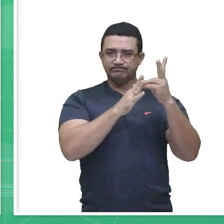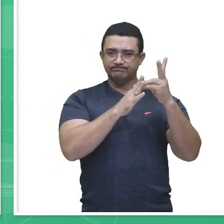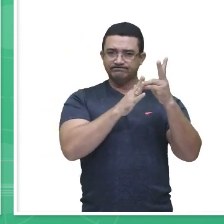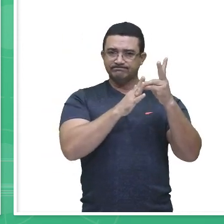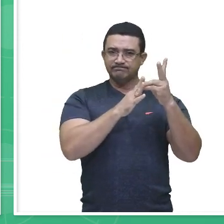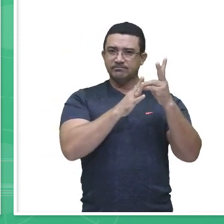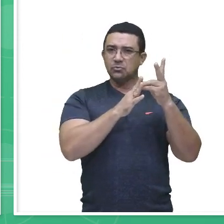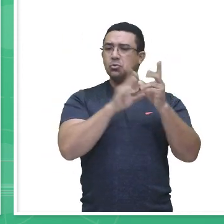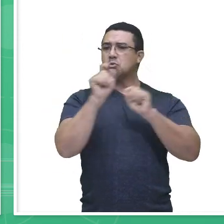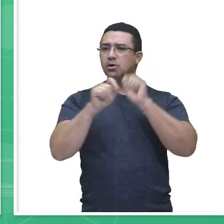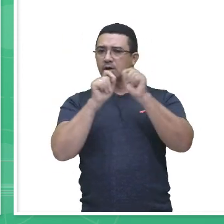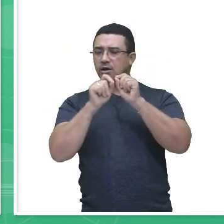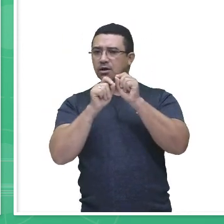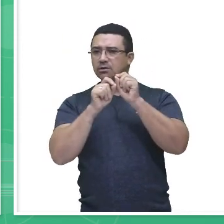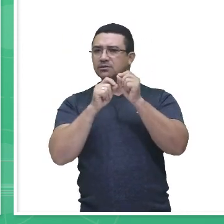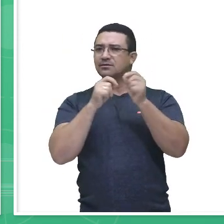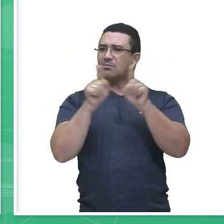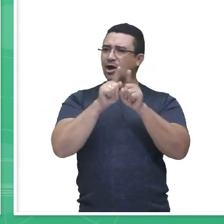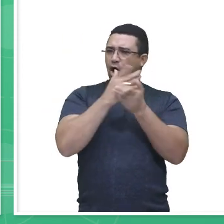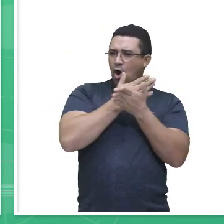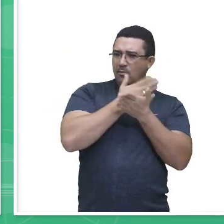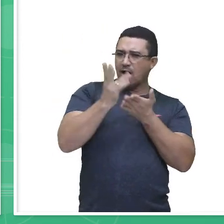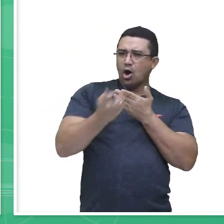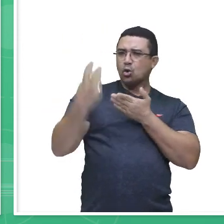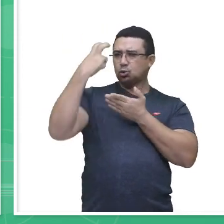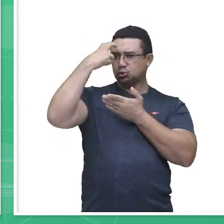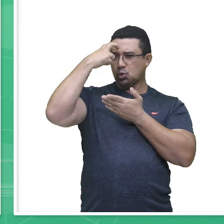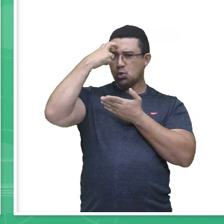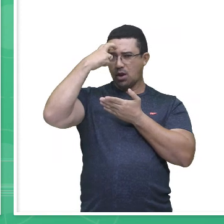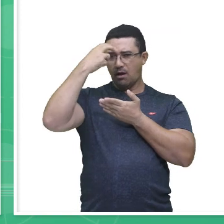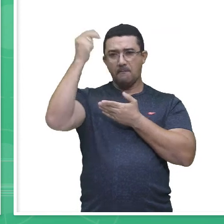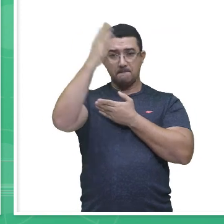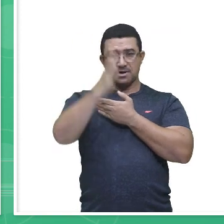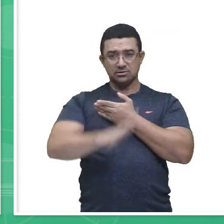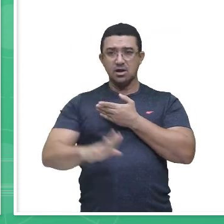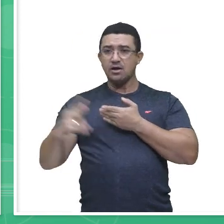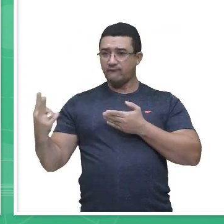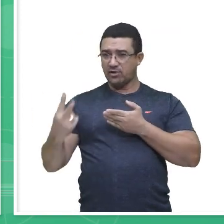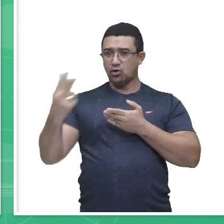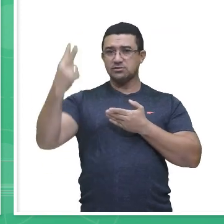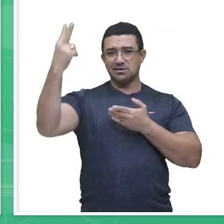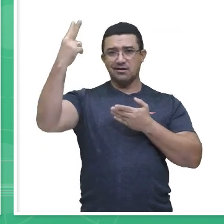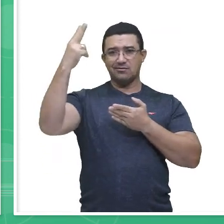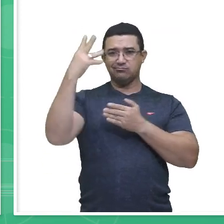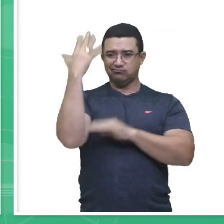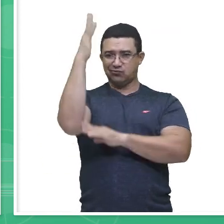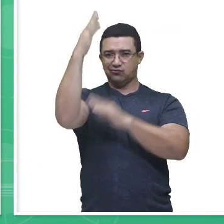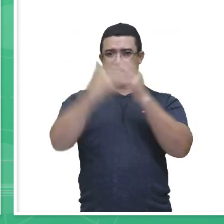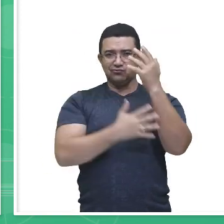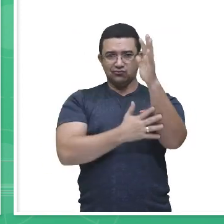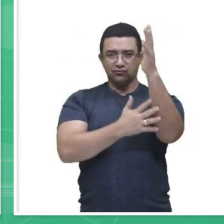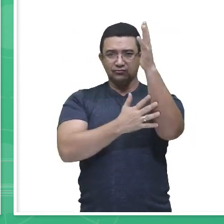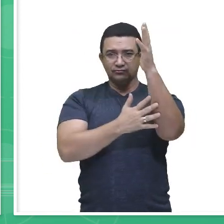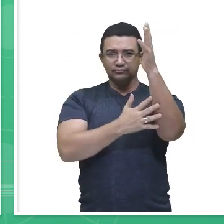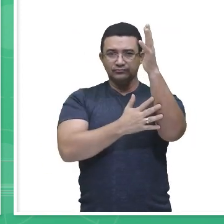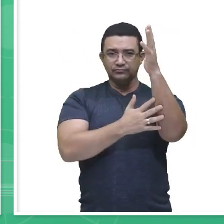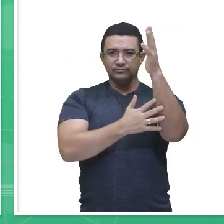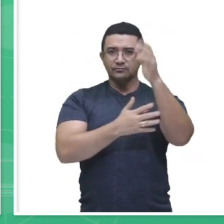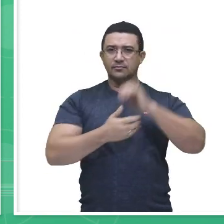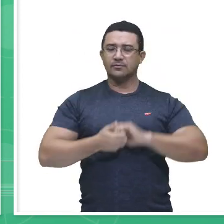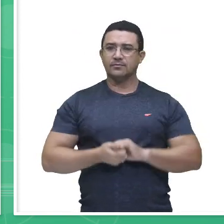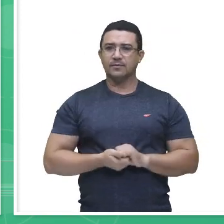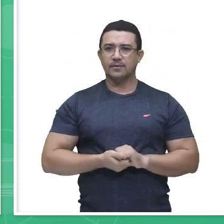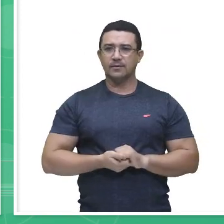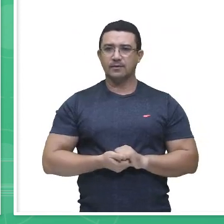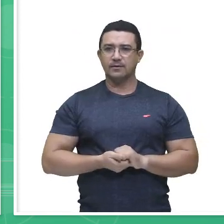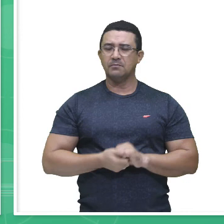fim de instaurar a cultura brasileira, como também a valorização do cenário natural de forma idealizada. Por que tudo isso? Por